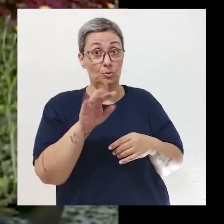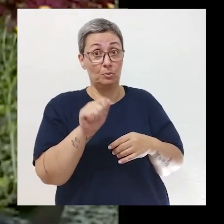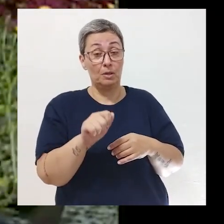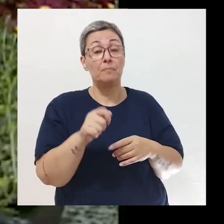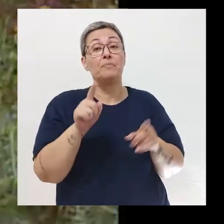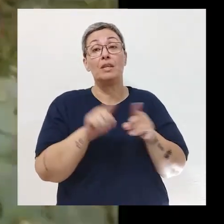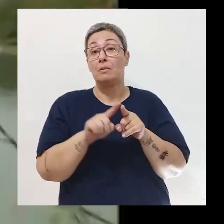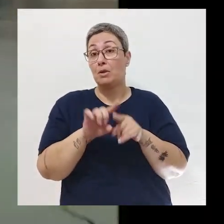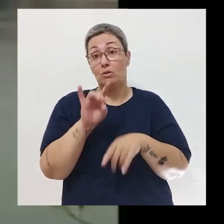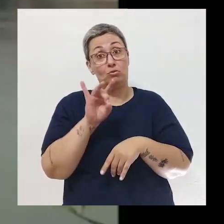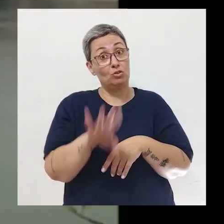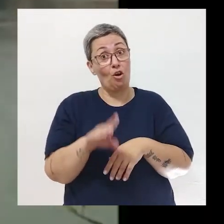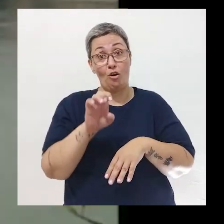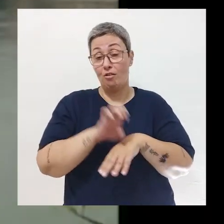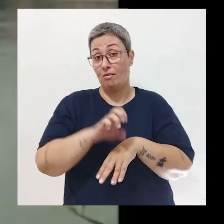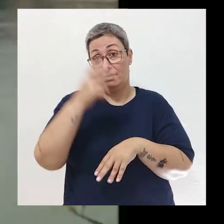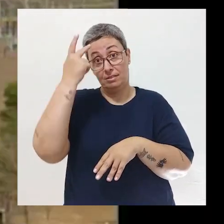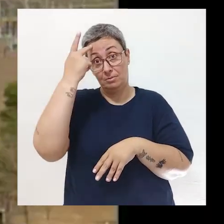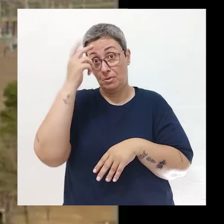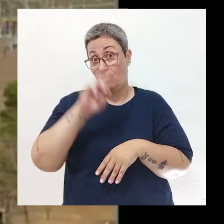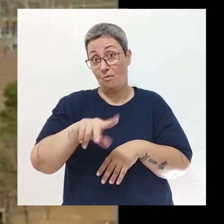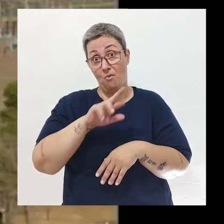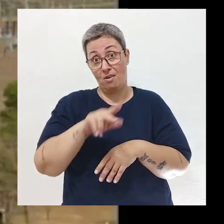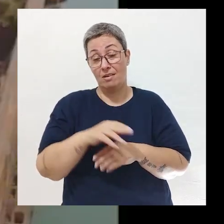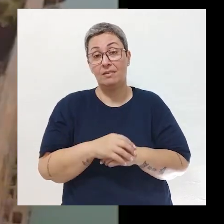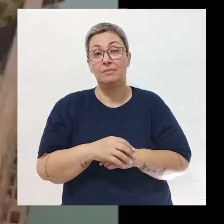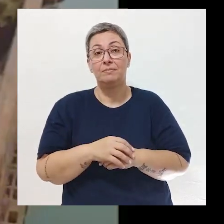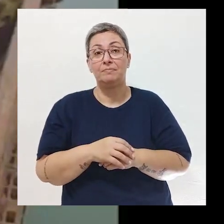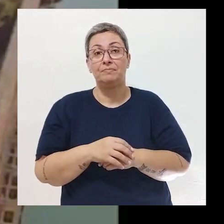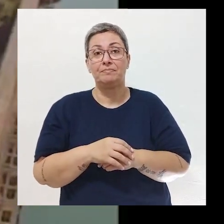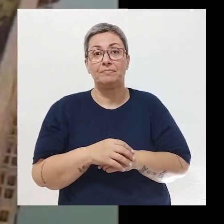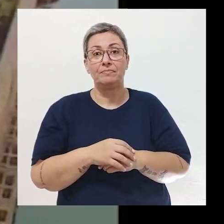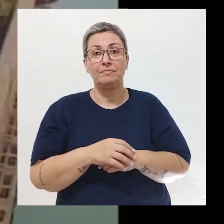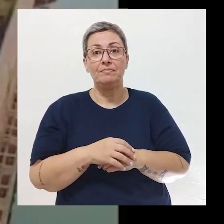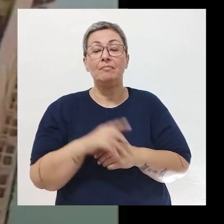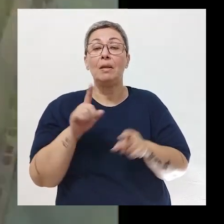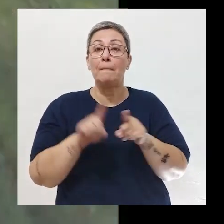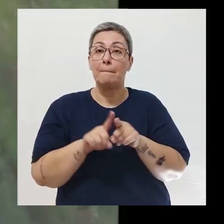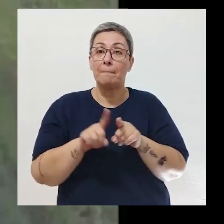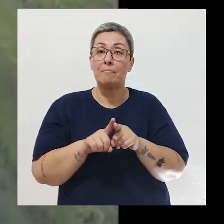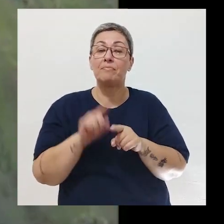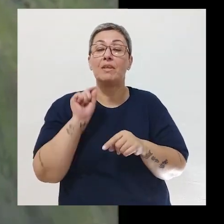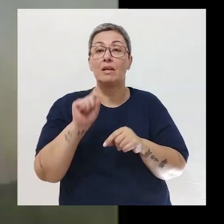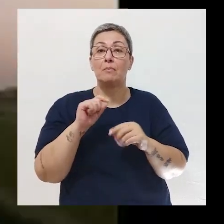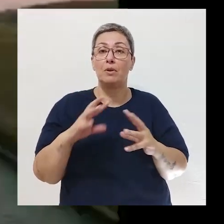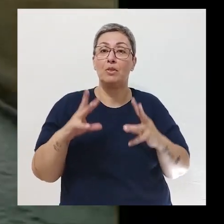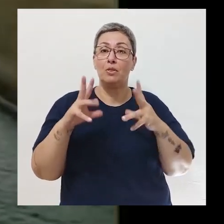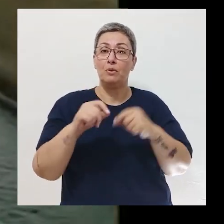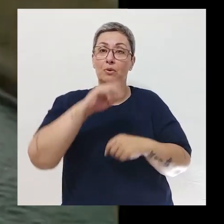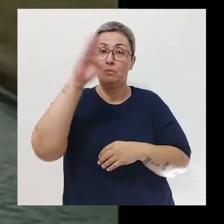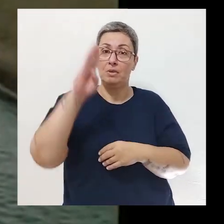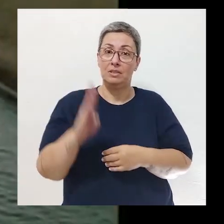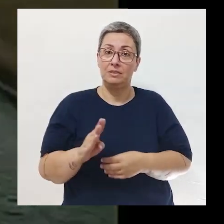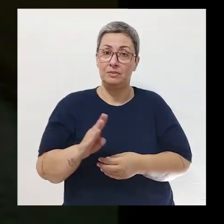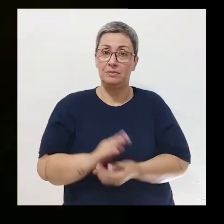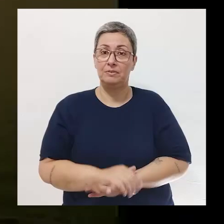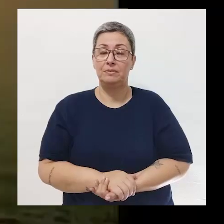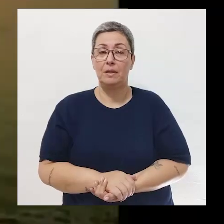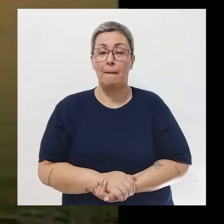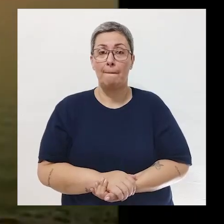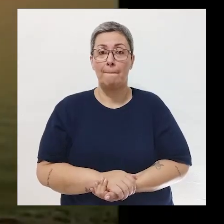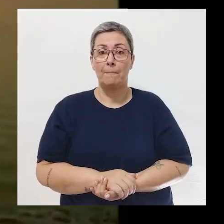nem apenas para o estado de São Paulo. mas também para todo o Brasil.